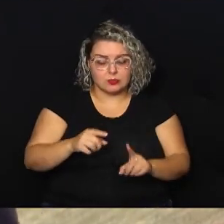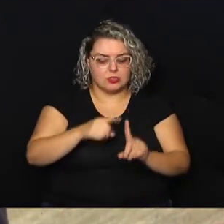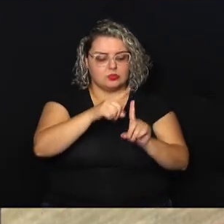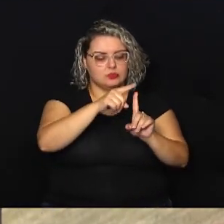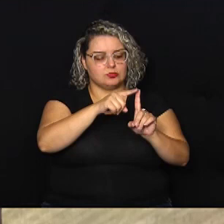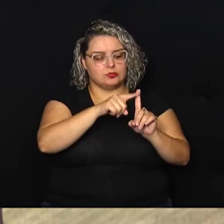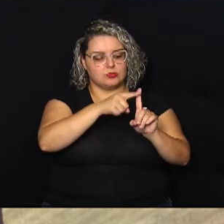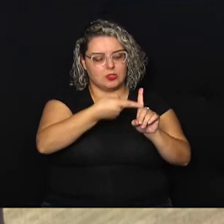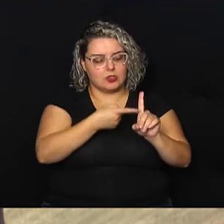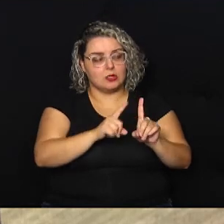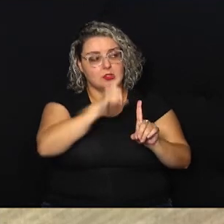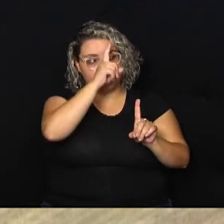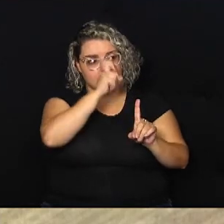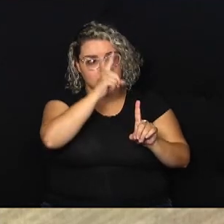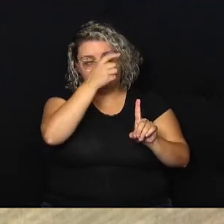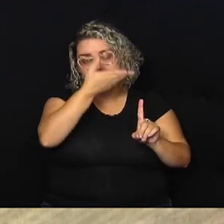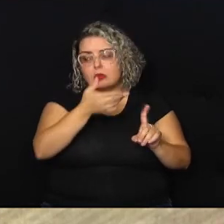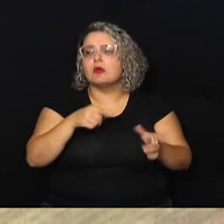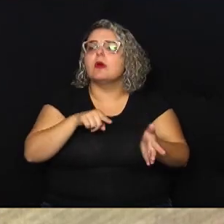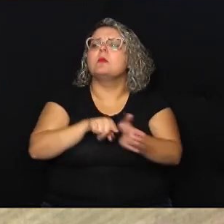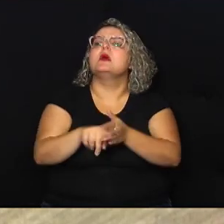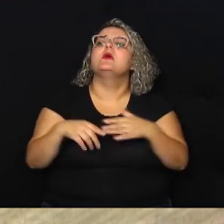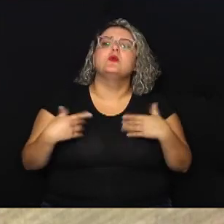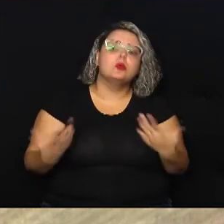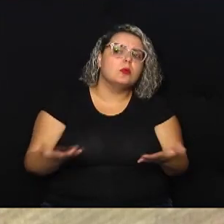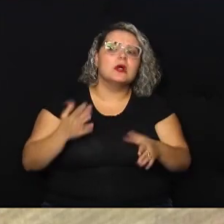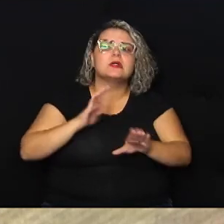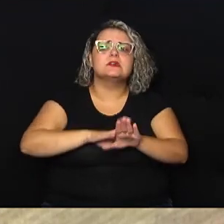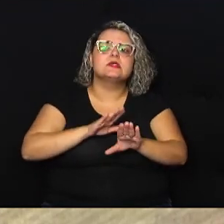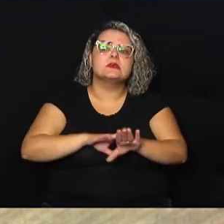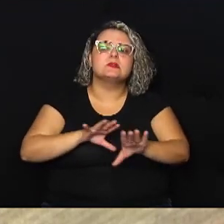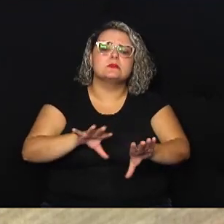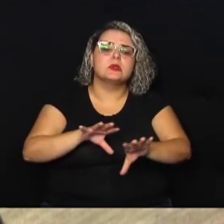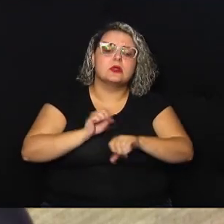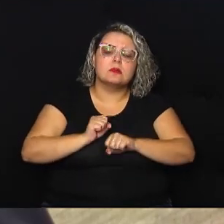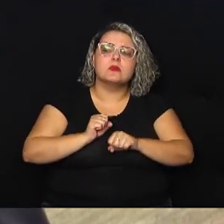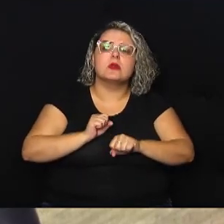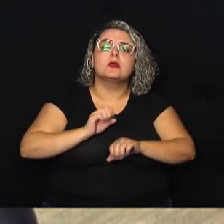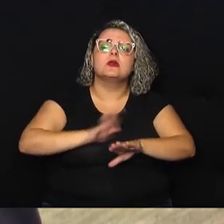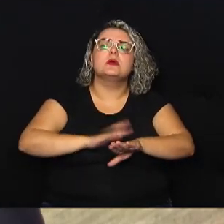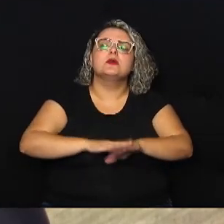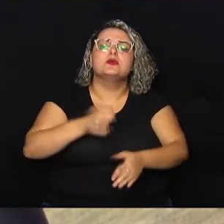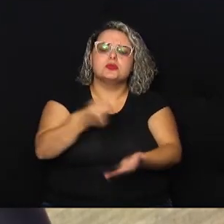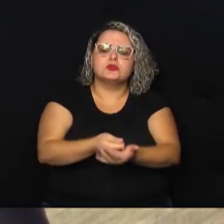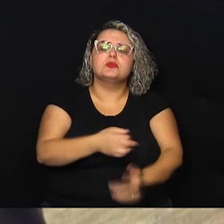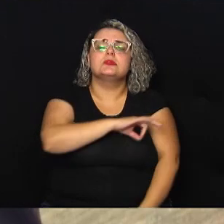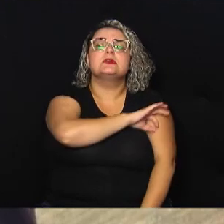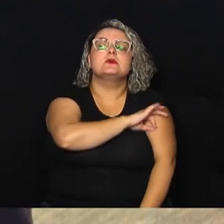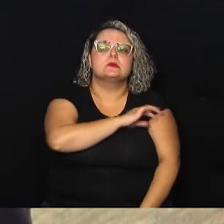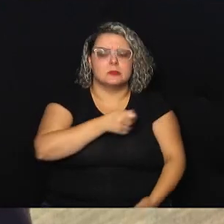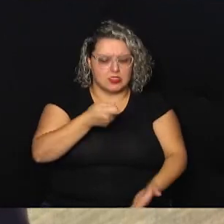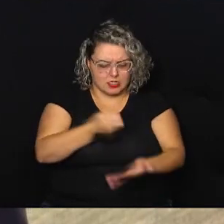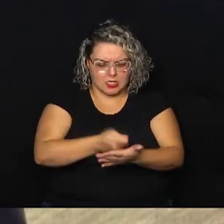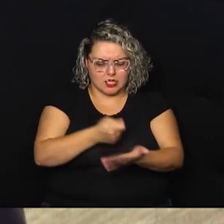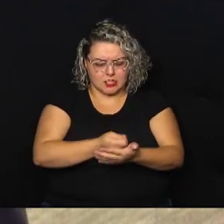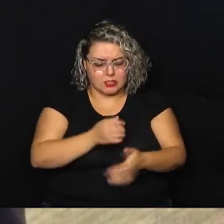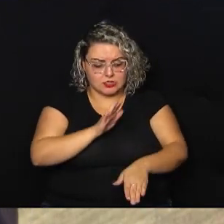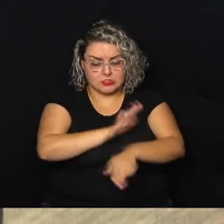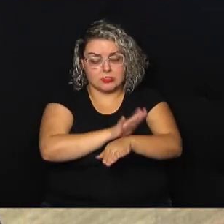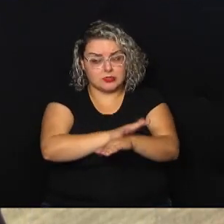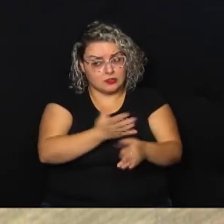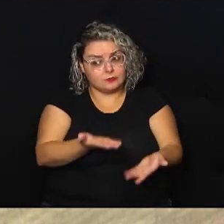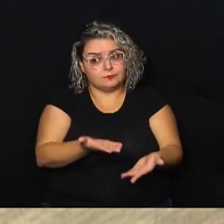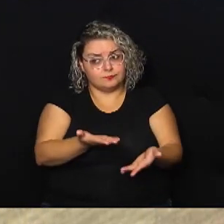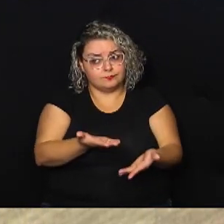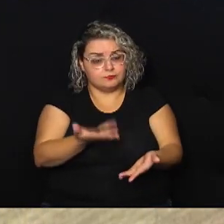o questionamento é quais as medidas adotadas pela Prefeitura para garantir essa assistência, porque de repente pode, inclusive,